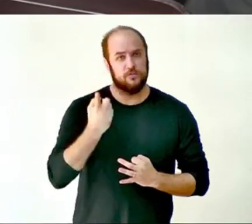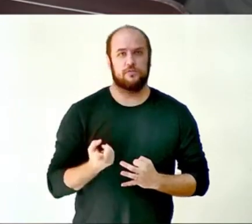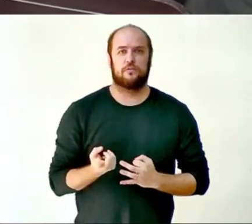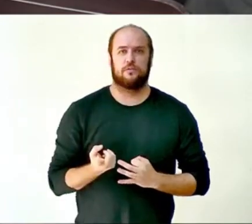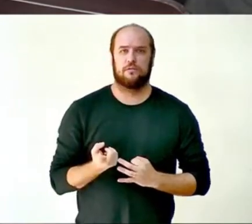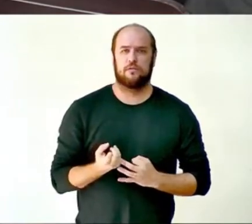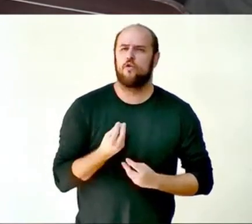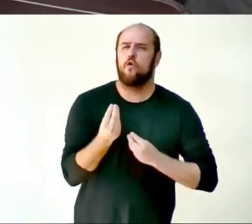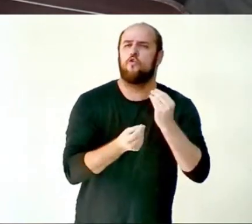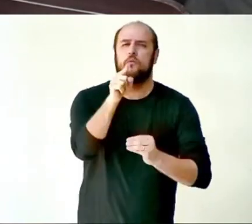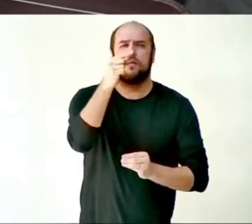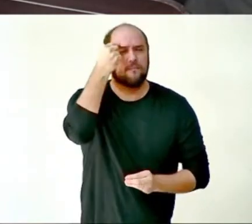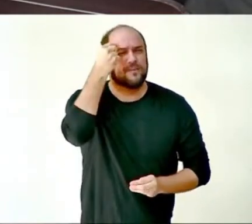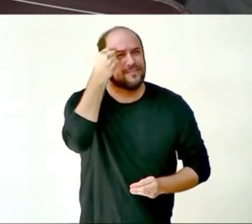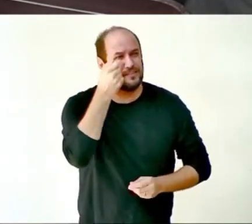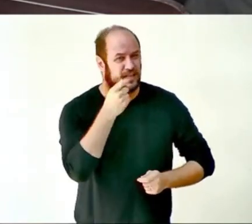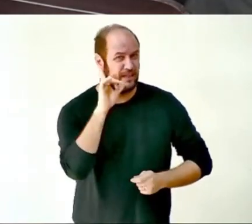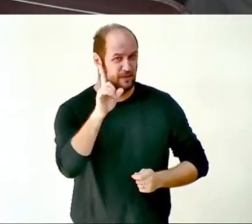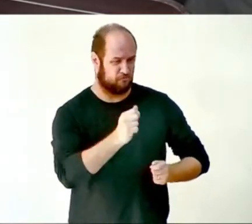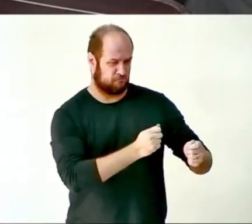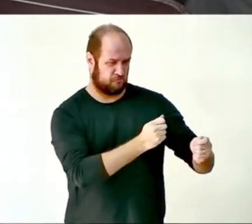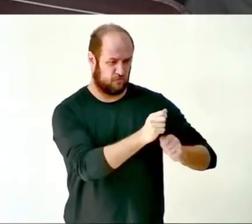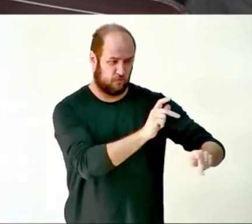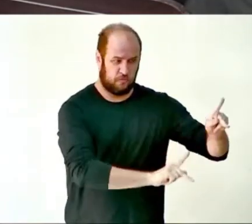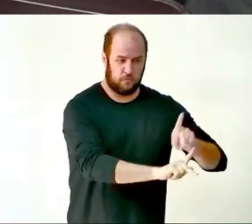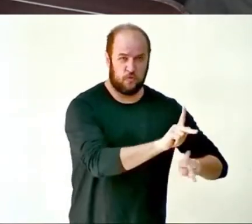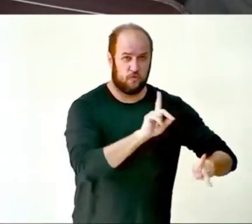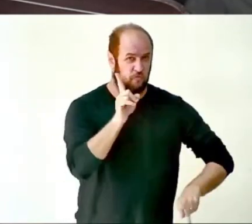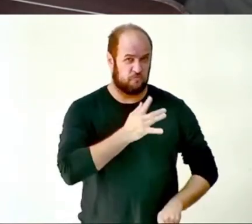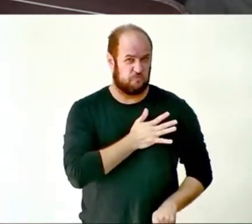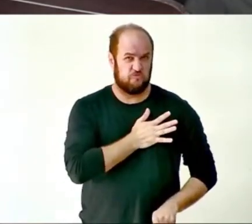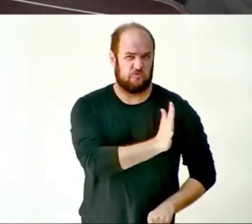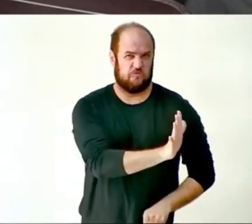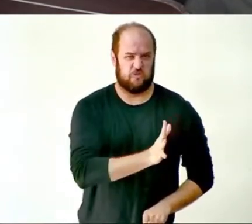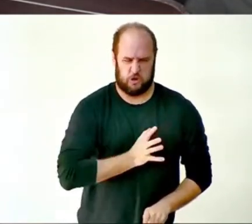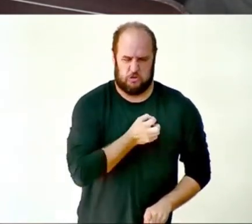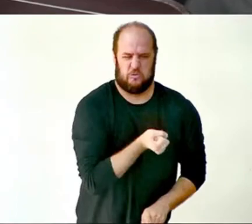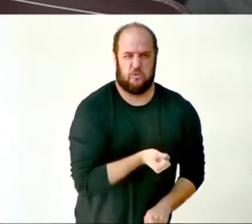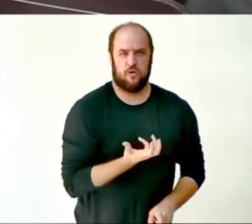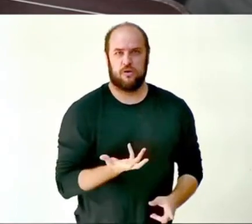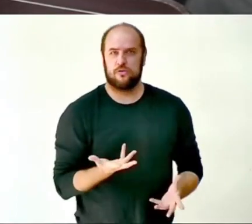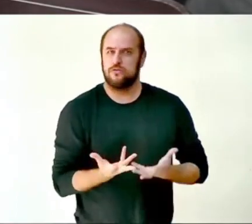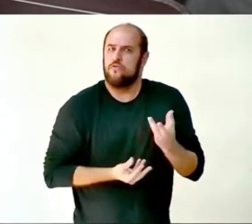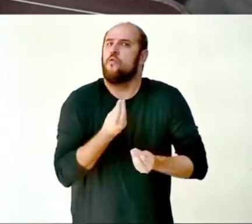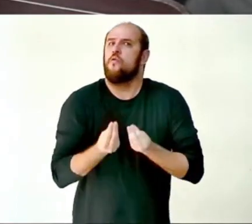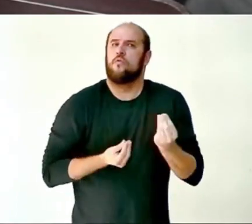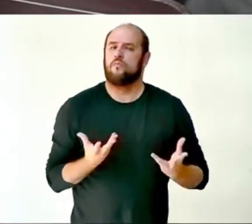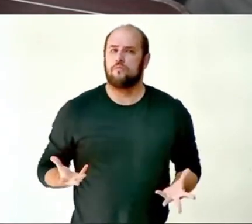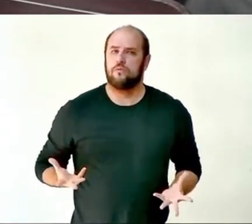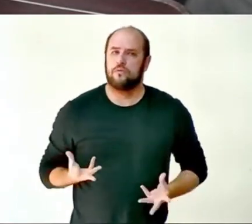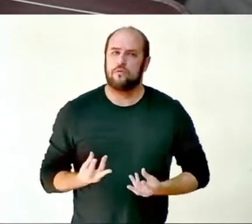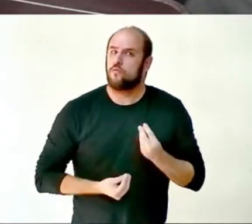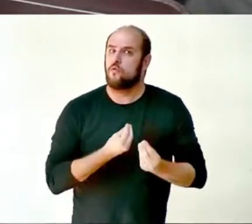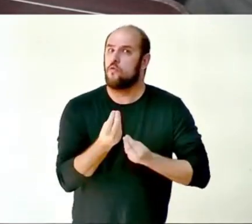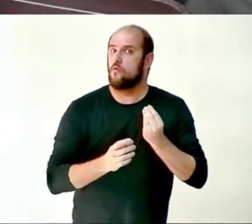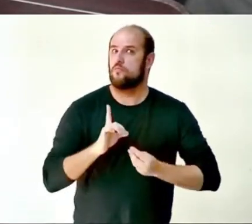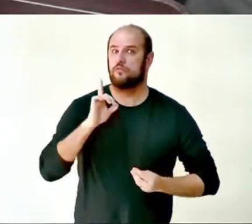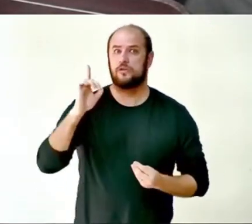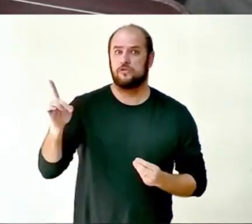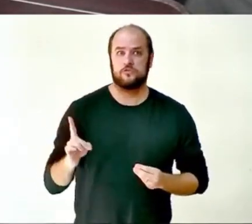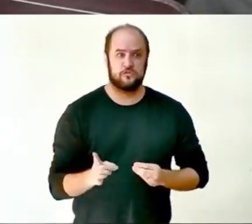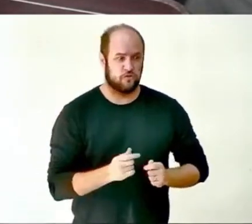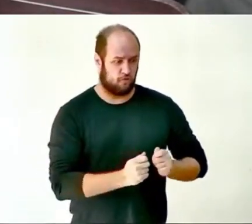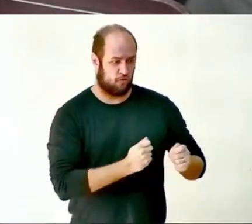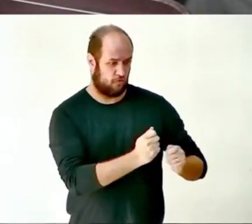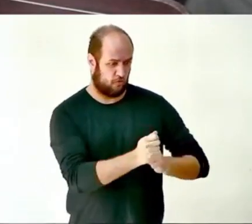que Deus governa sobre um povo que o odeia? Como você acha que Deus rege um povo que cria outros